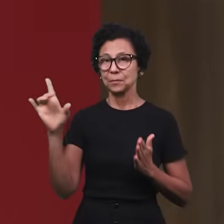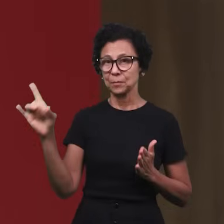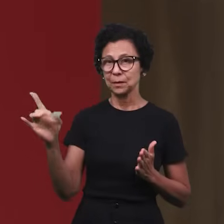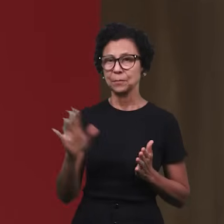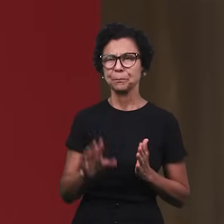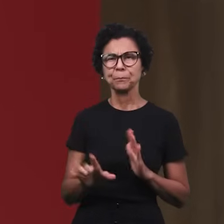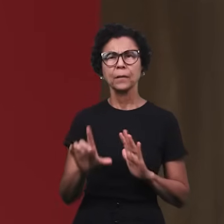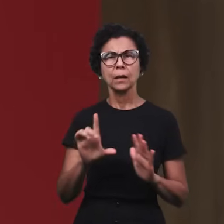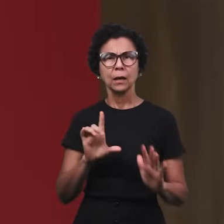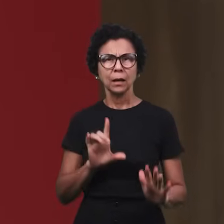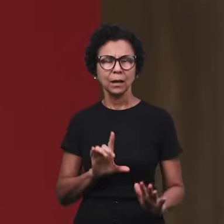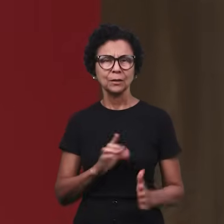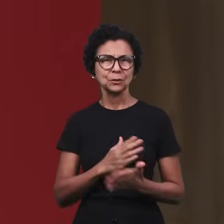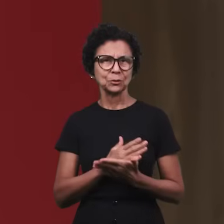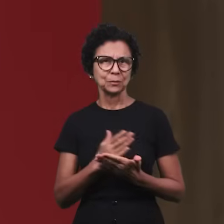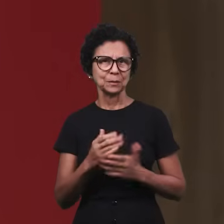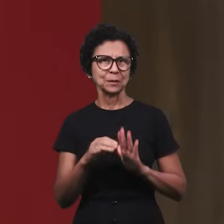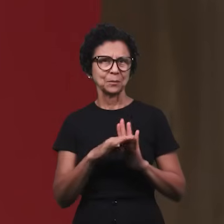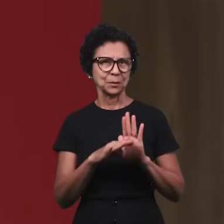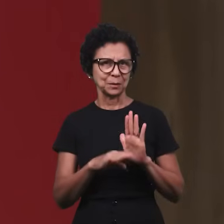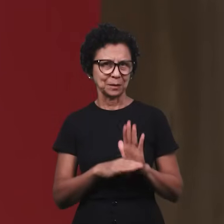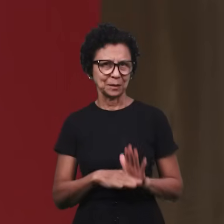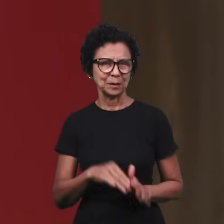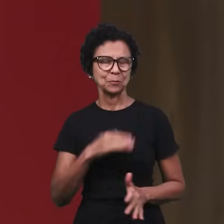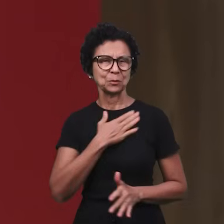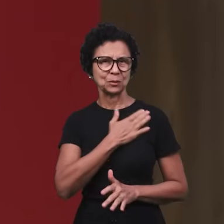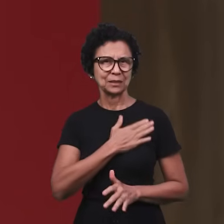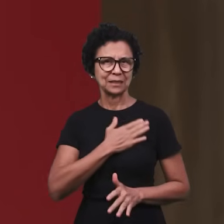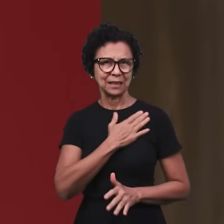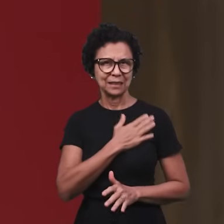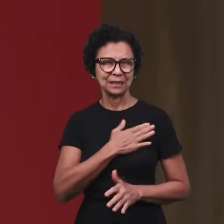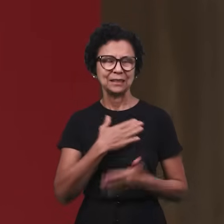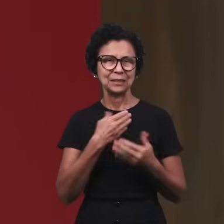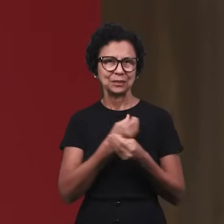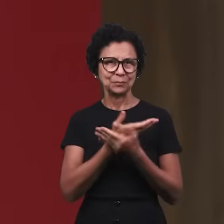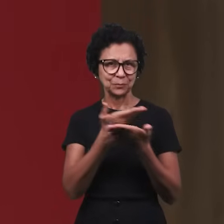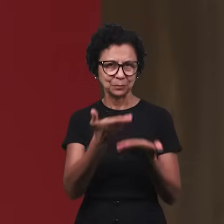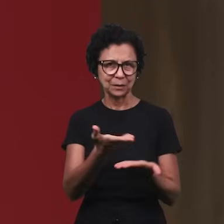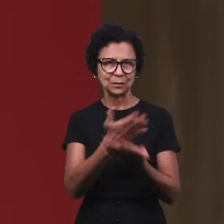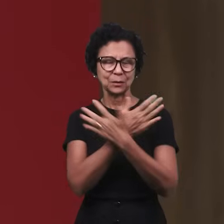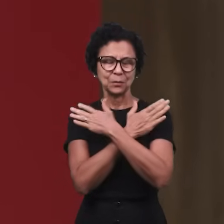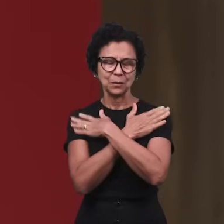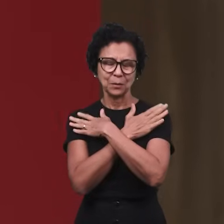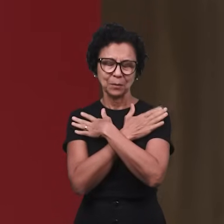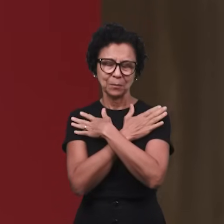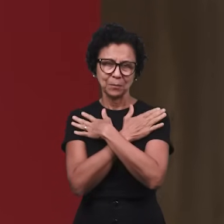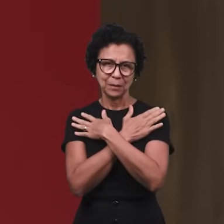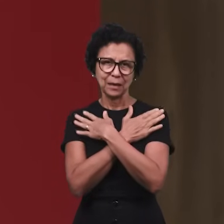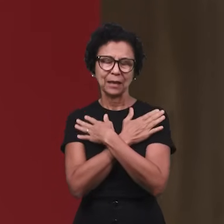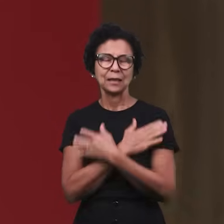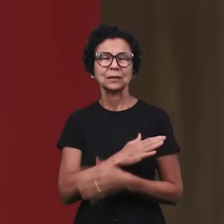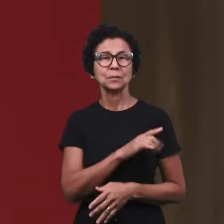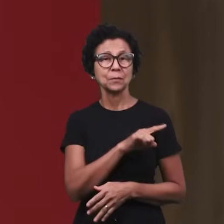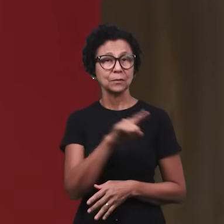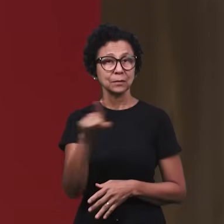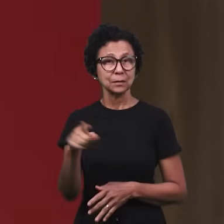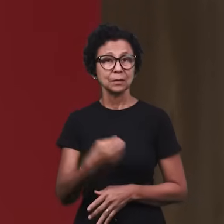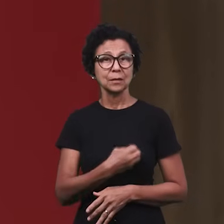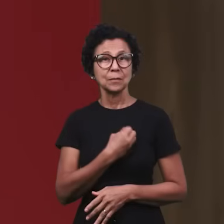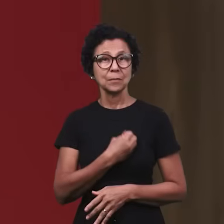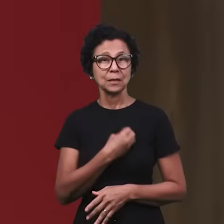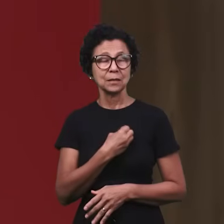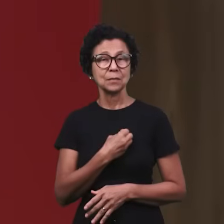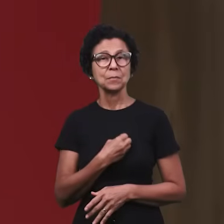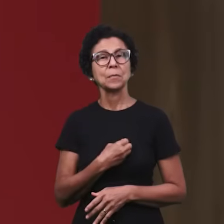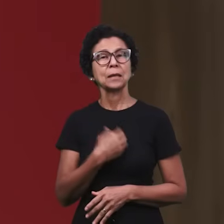episódio, eu gostaria de mandar um abraço fraterno àqueles que têm participado pelo chat do YouTube. Para nós